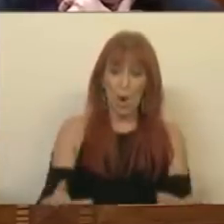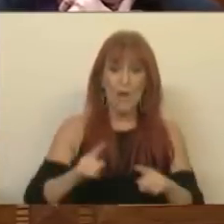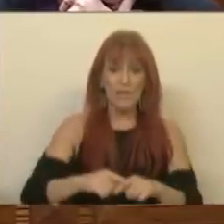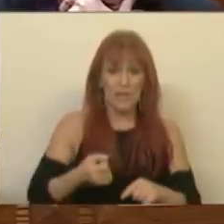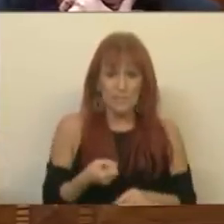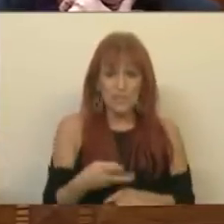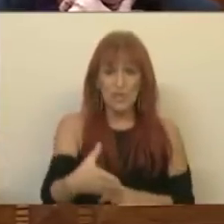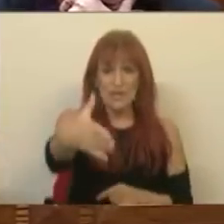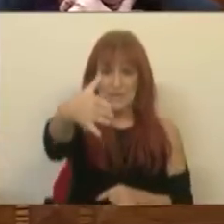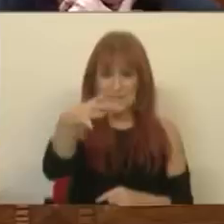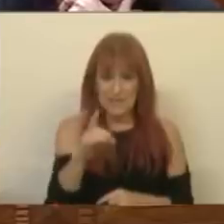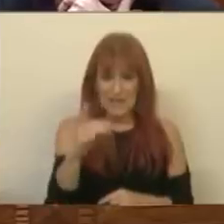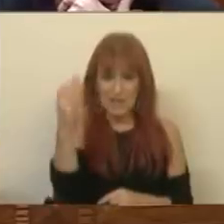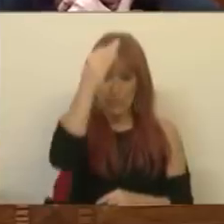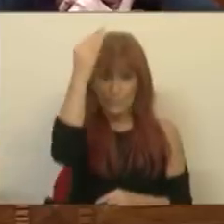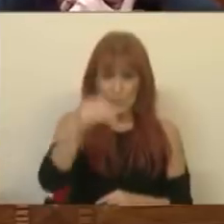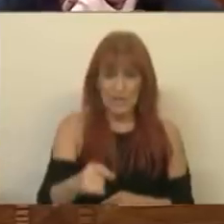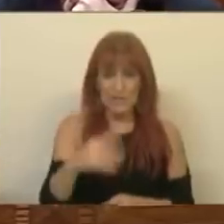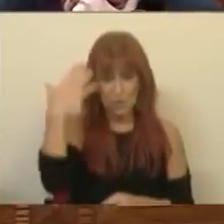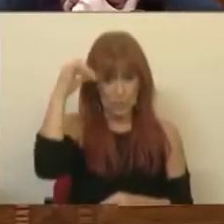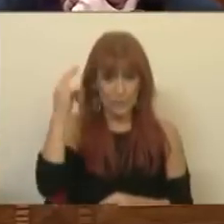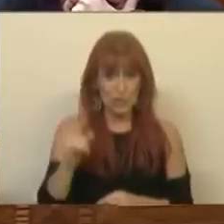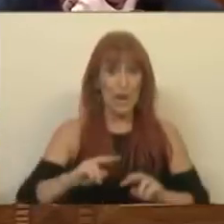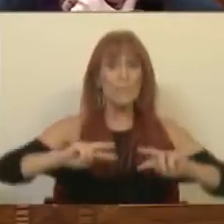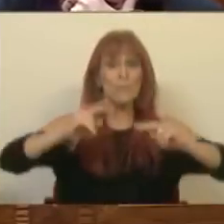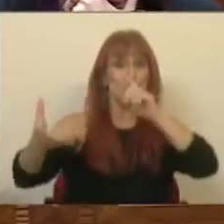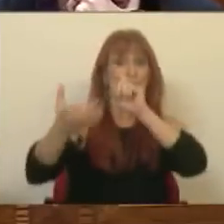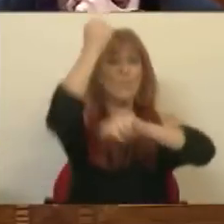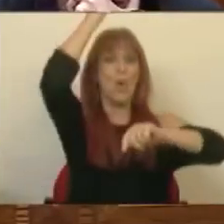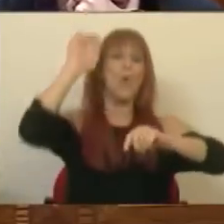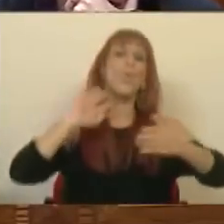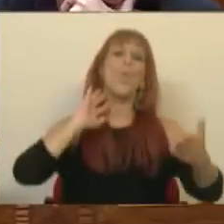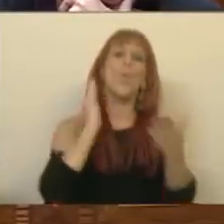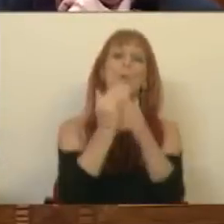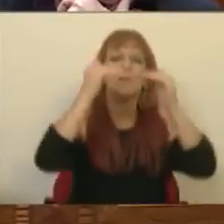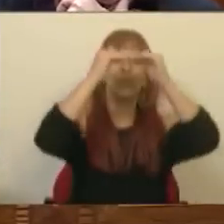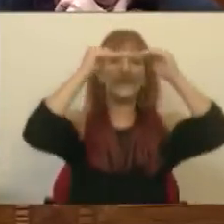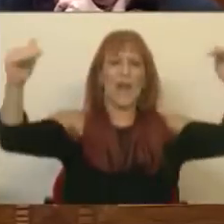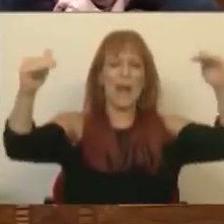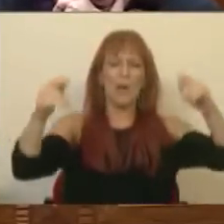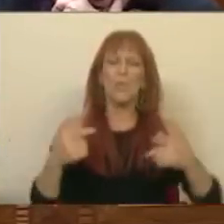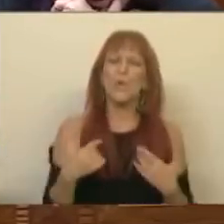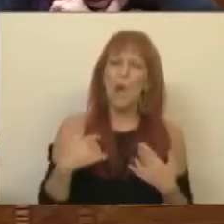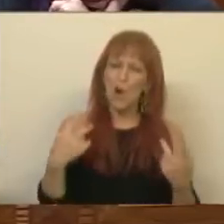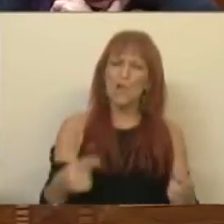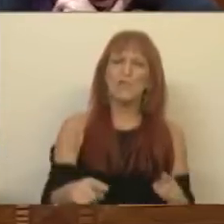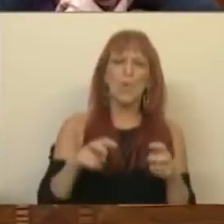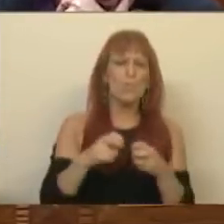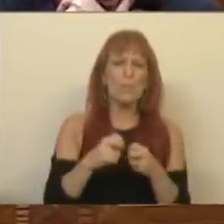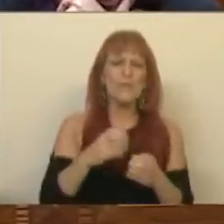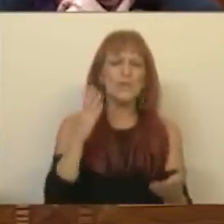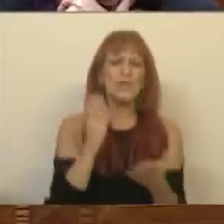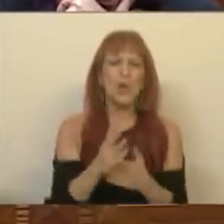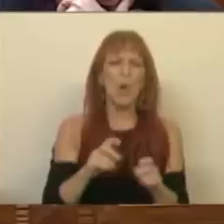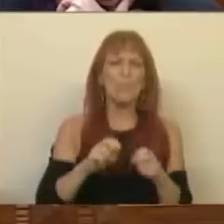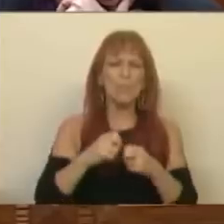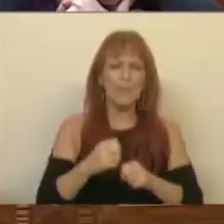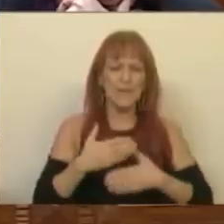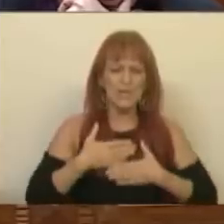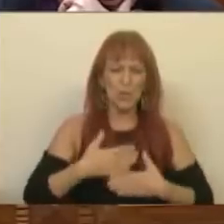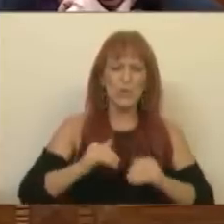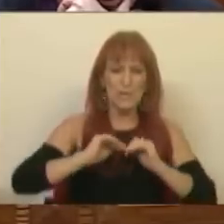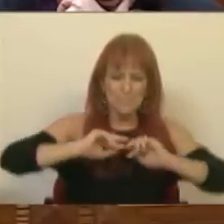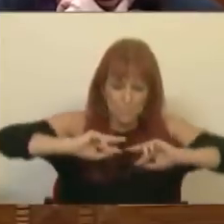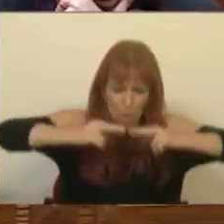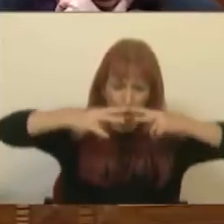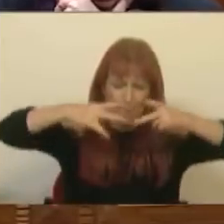momento já tem 16% dos docentes atingiram o último Escalão nós temos um problema que não é só um problema da carreira está